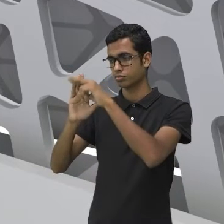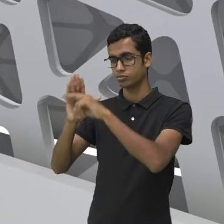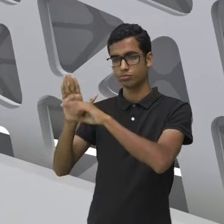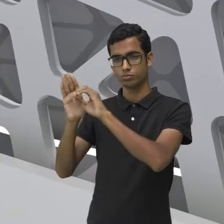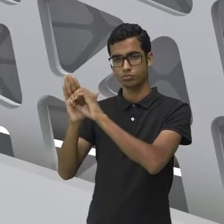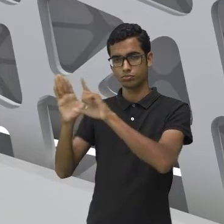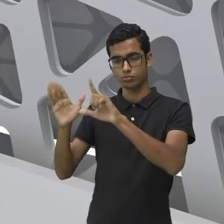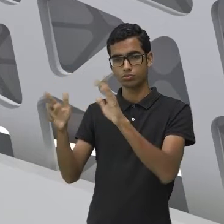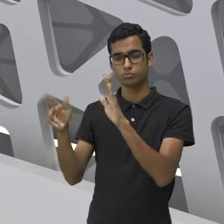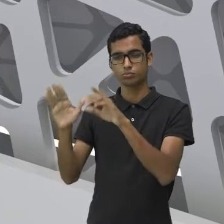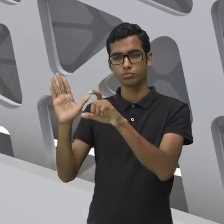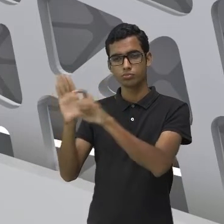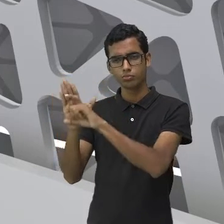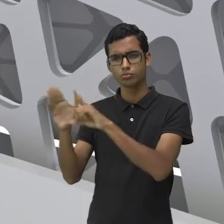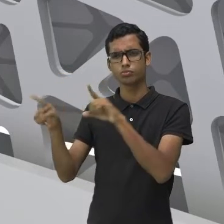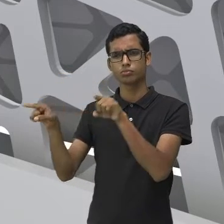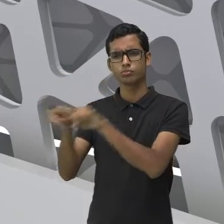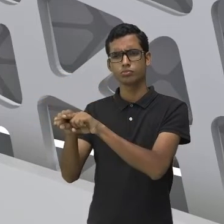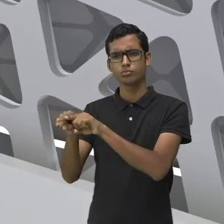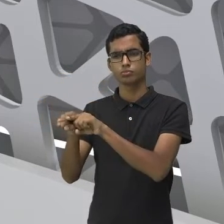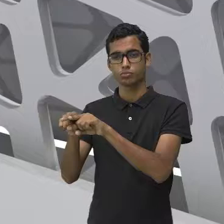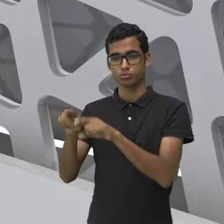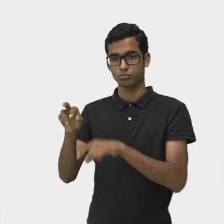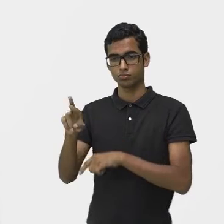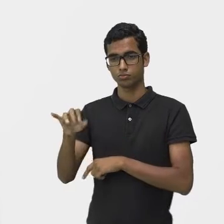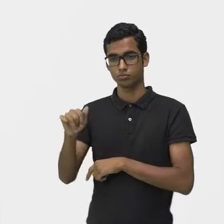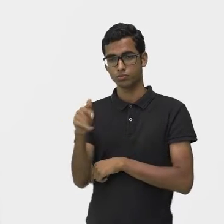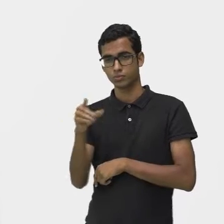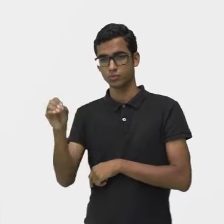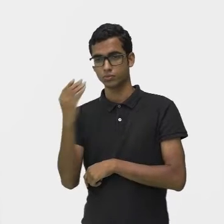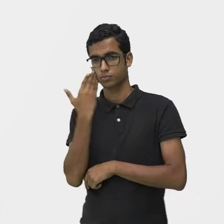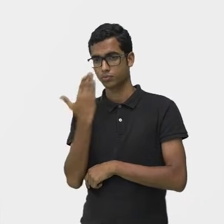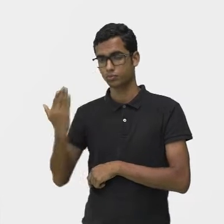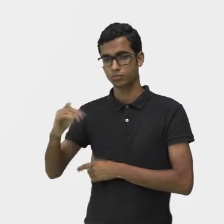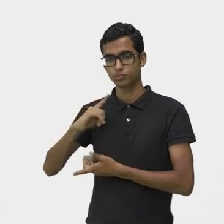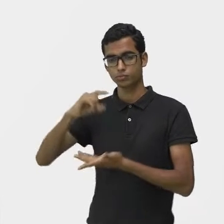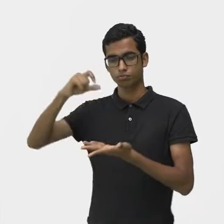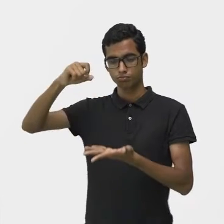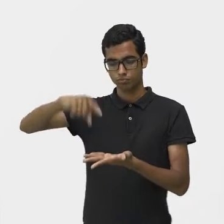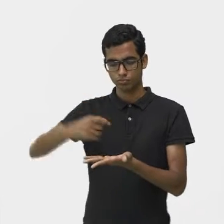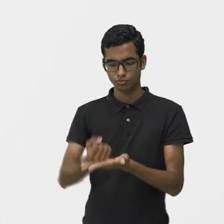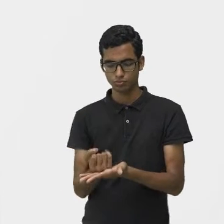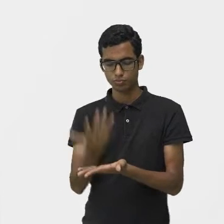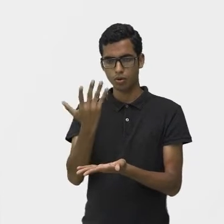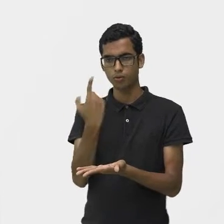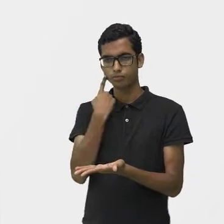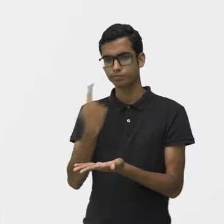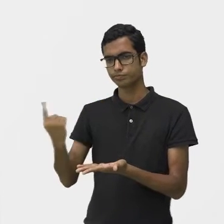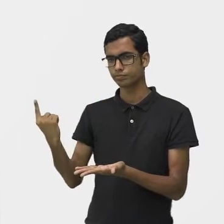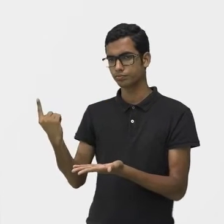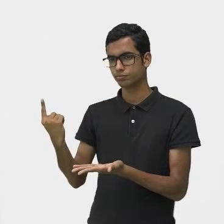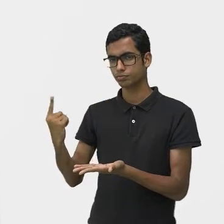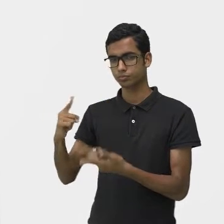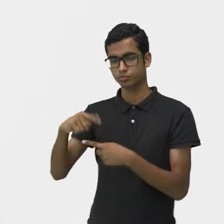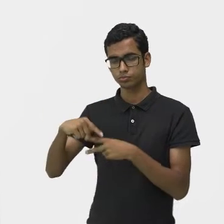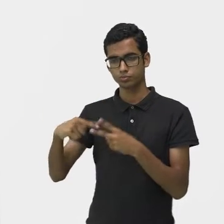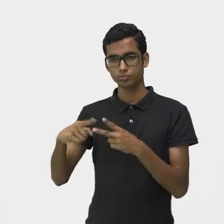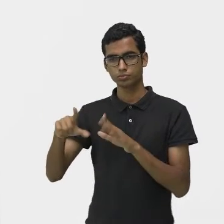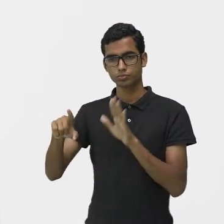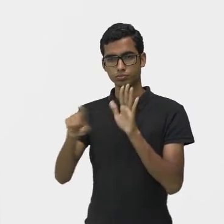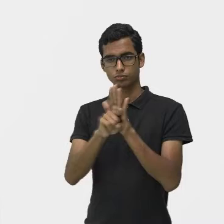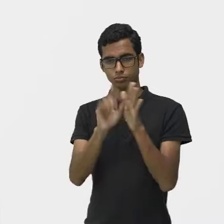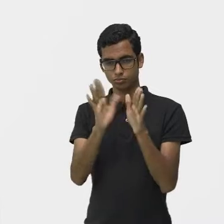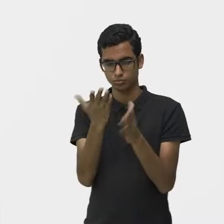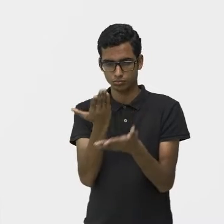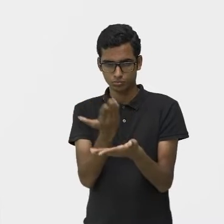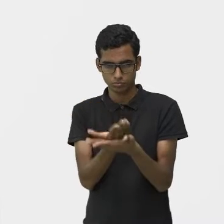nós vamos ver agora, a reflexão da luz em espelhos esféricos. Veja, as duas leis da reflexão, já